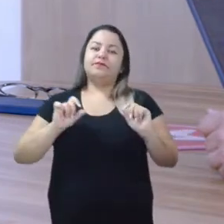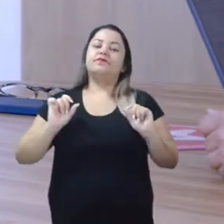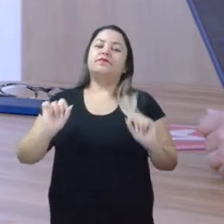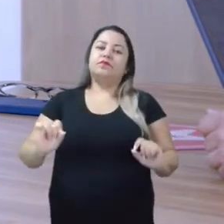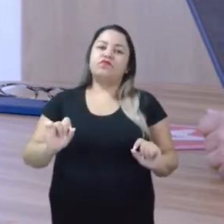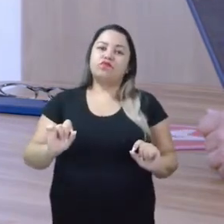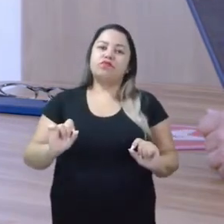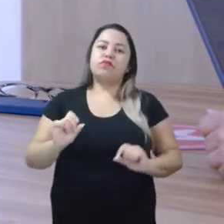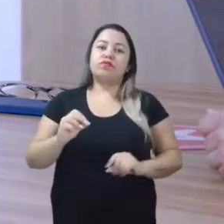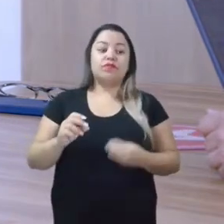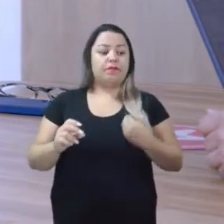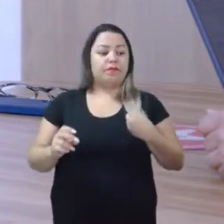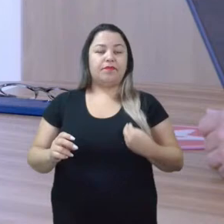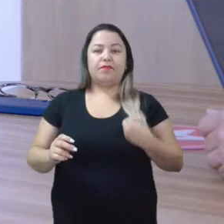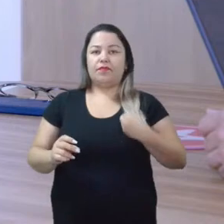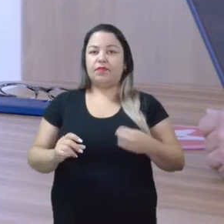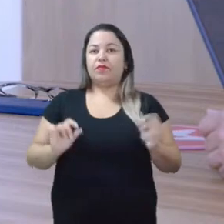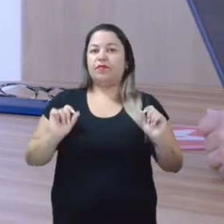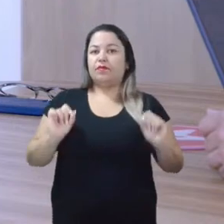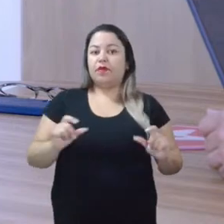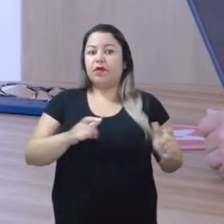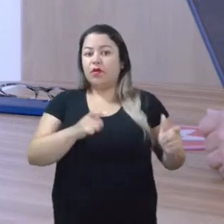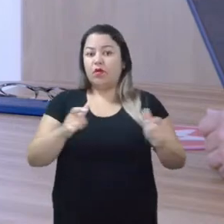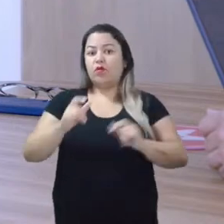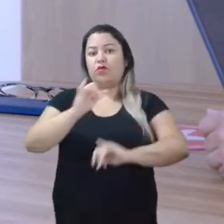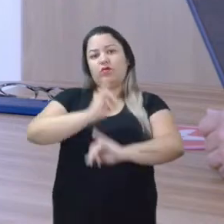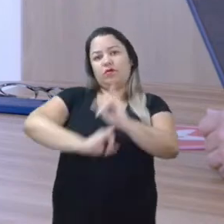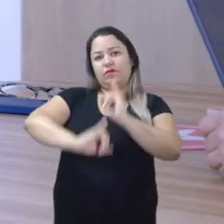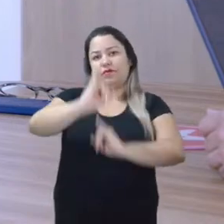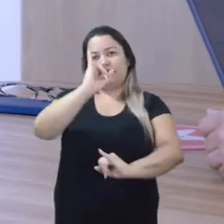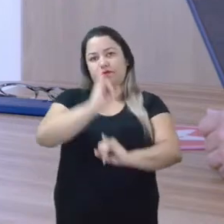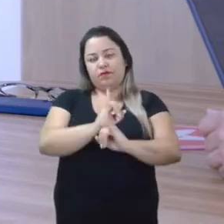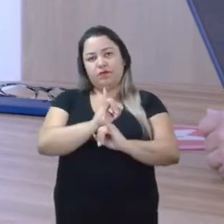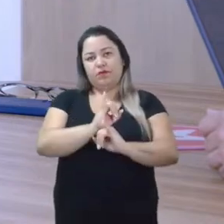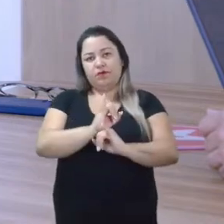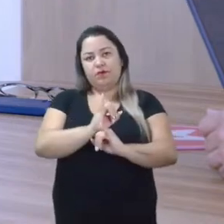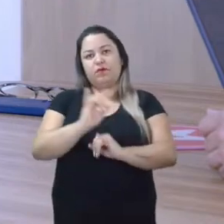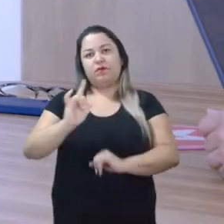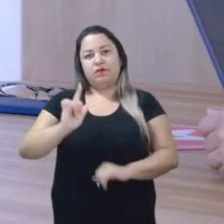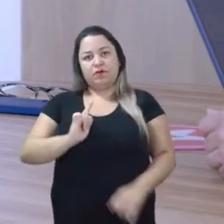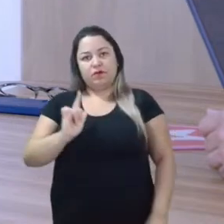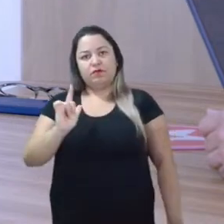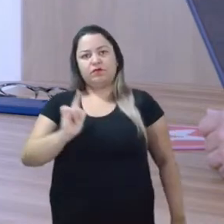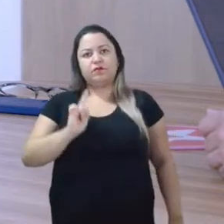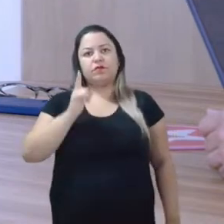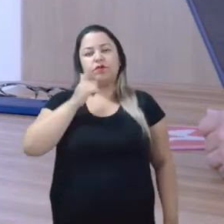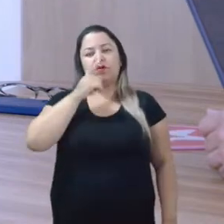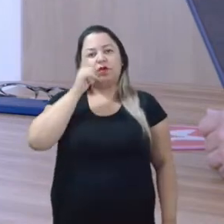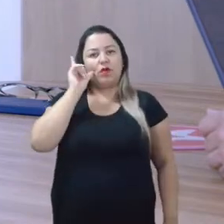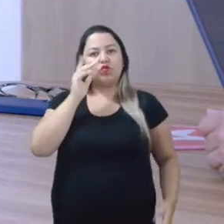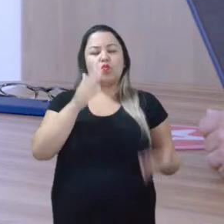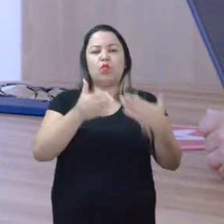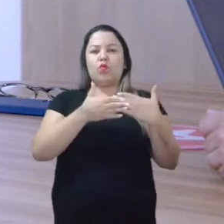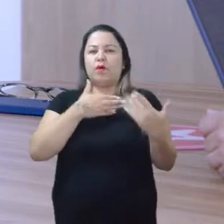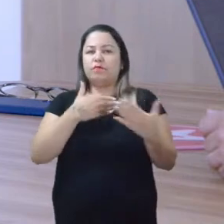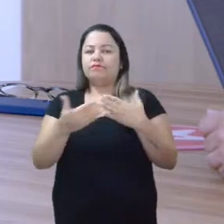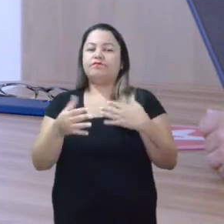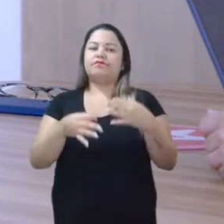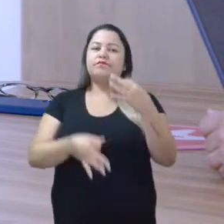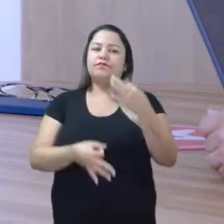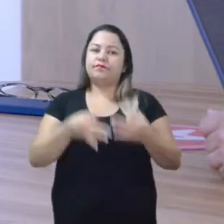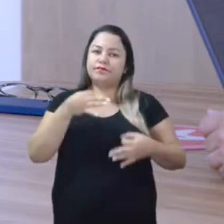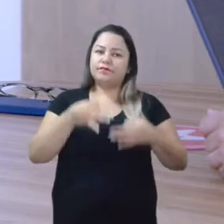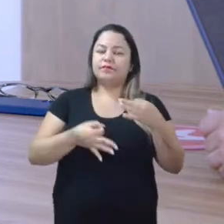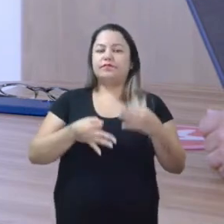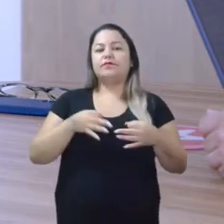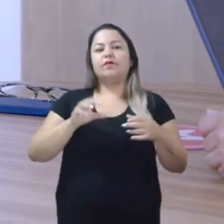vive no ambiente virtual, é o seguinte: as plataformas têm que, antes de qualquer decisão judicial, exercer esse